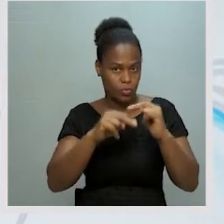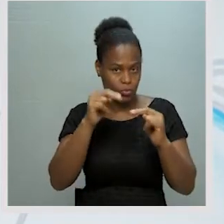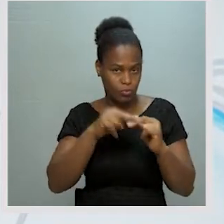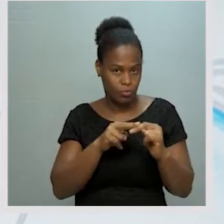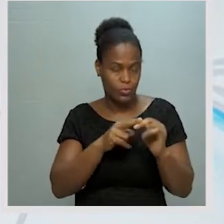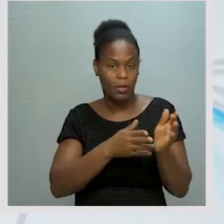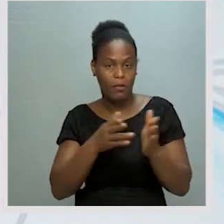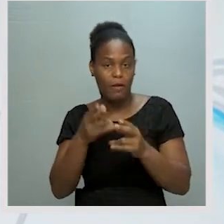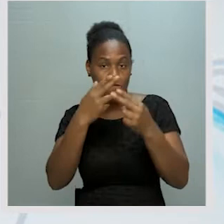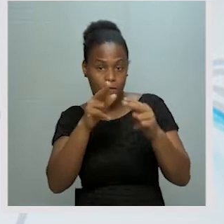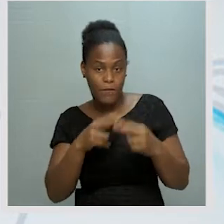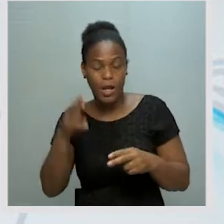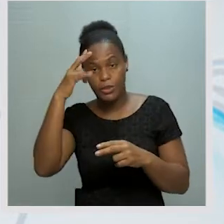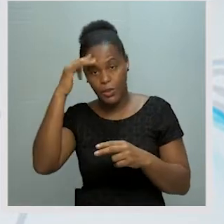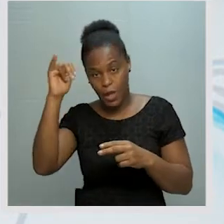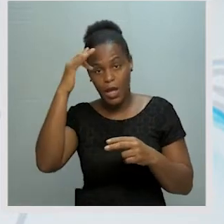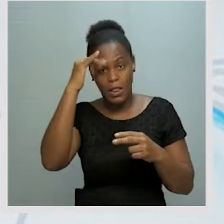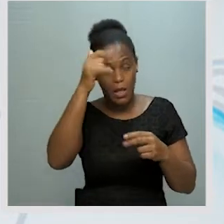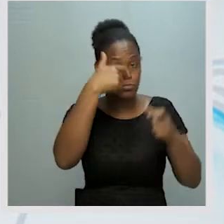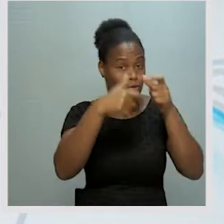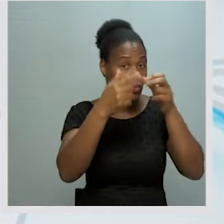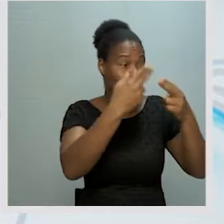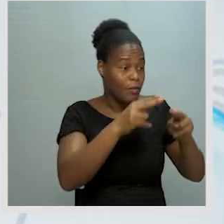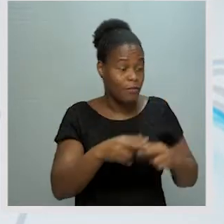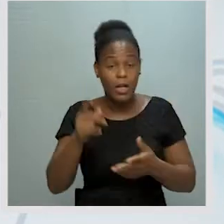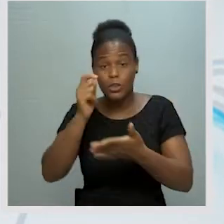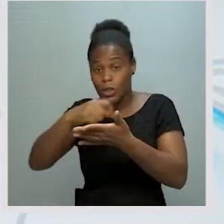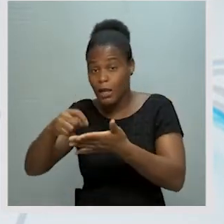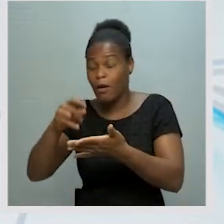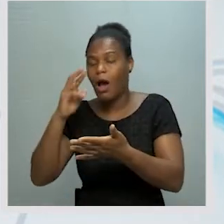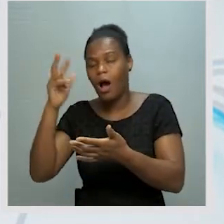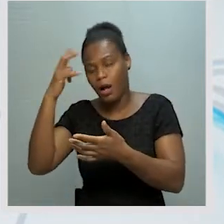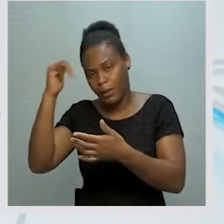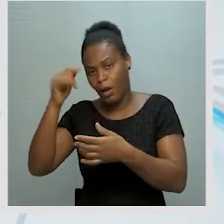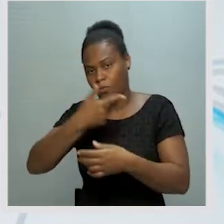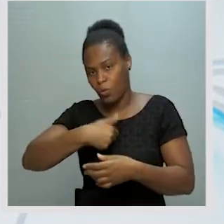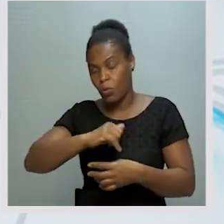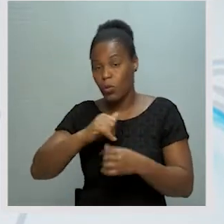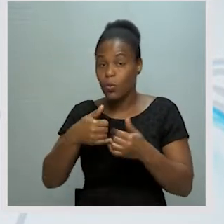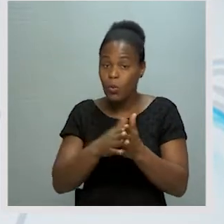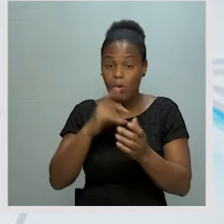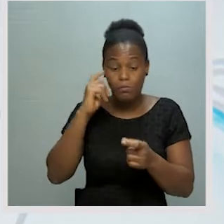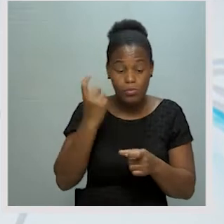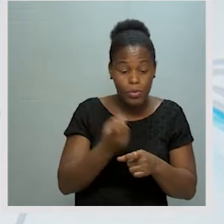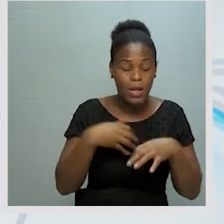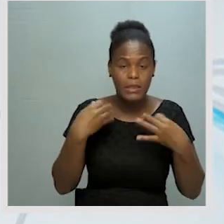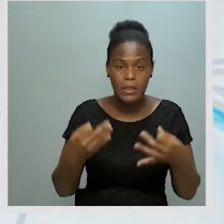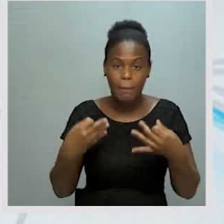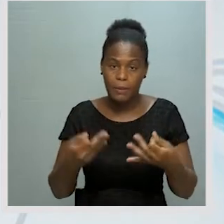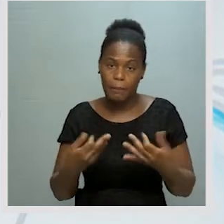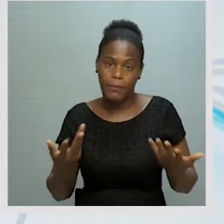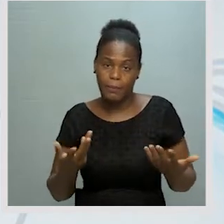a partir de várias ideias de vários autores. Todos nós andamos a procurar de sempre mais